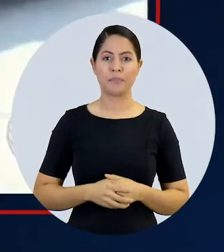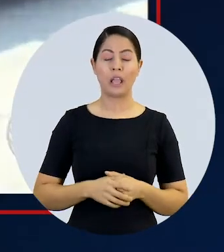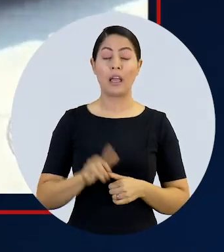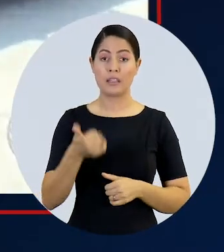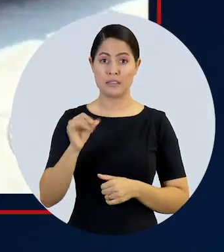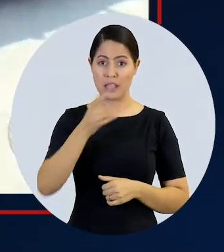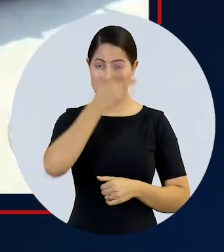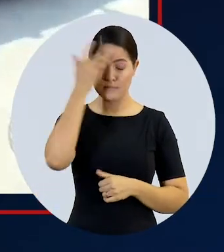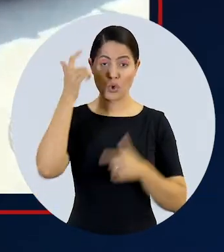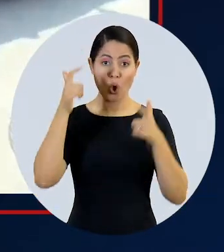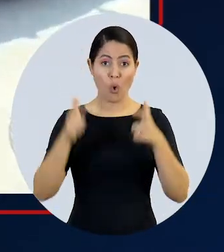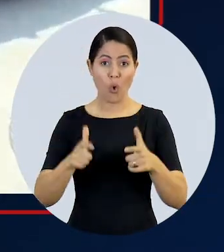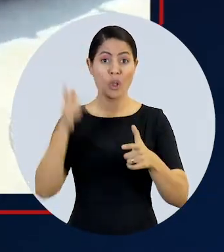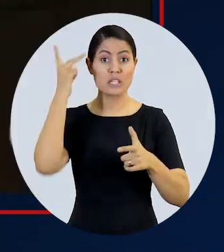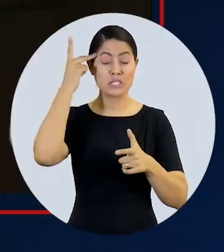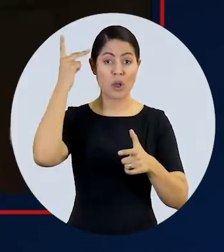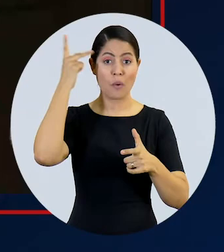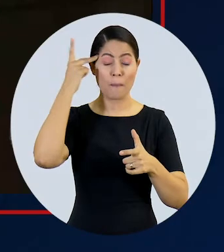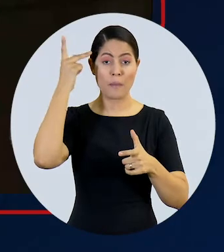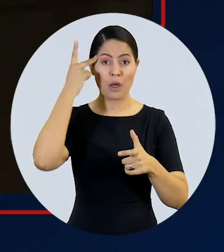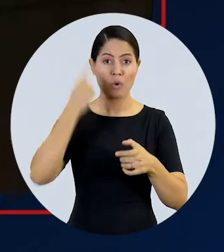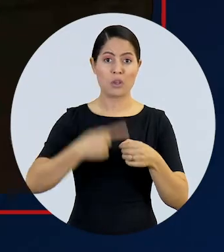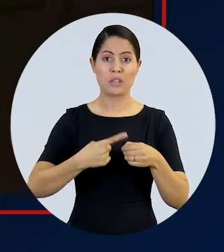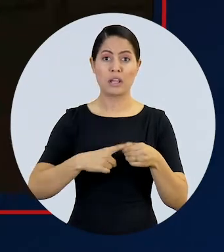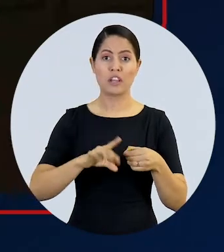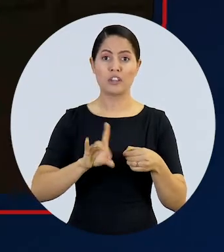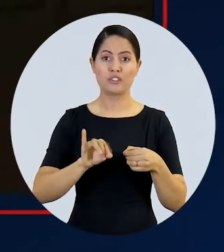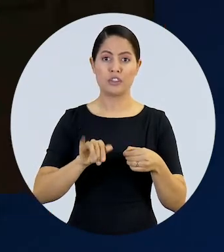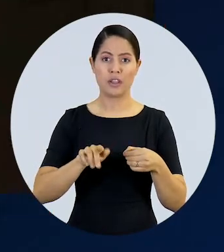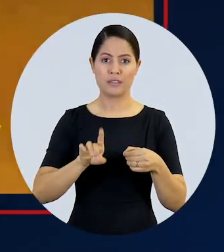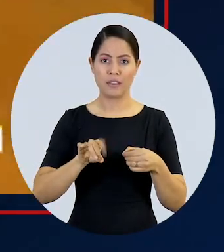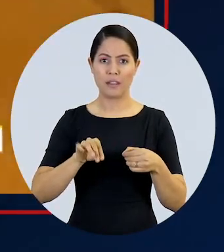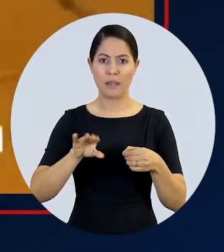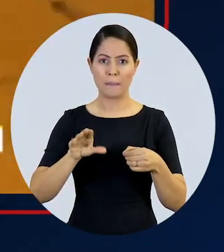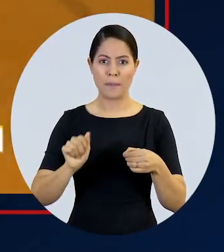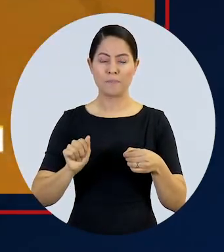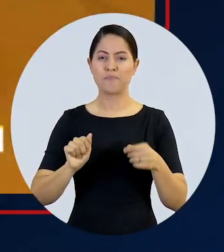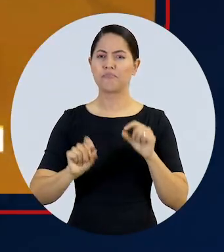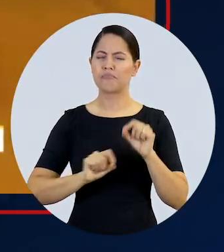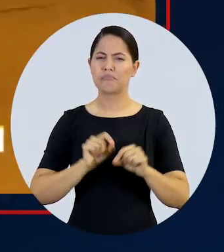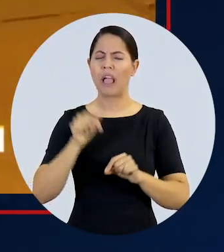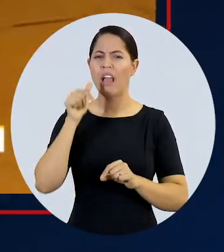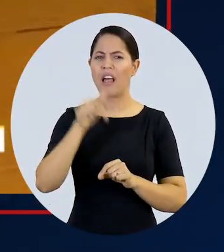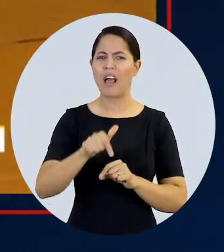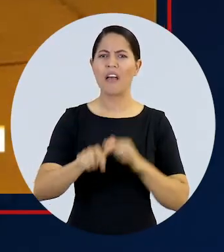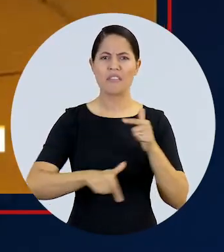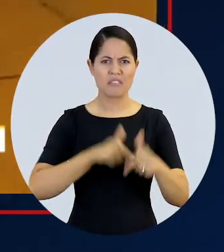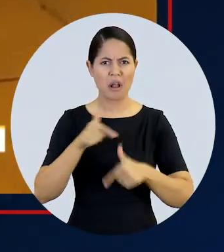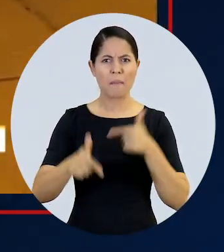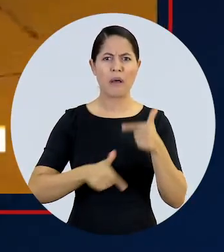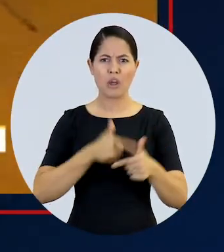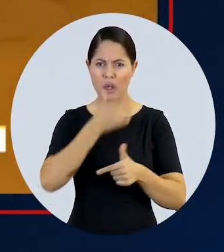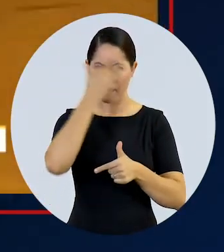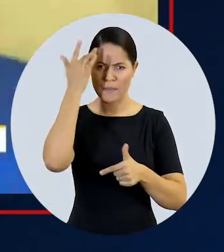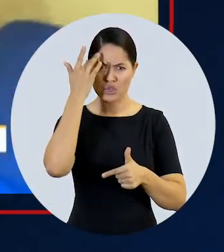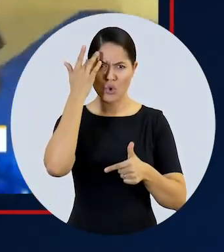foram resgatados de uma empresa em Diadema, na Grande São Paulo. Eles viviam uma situação parecida com escravidão.